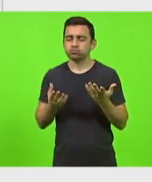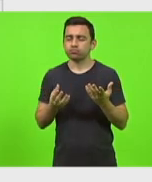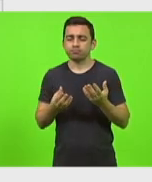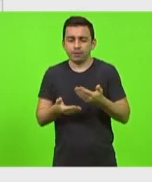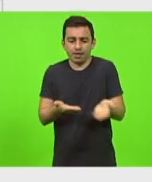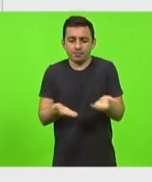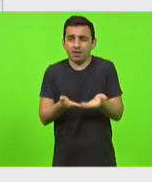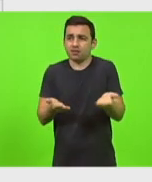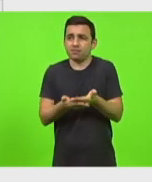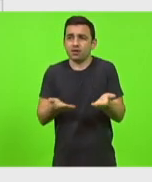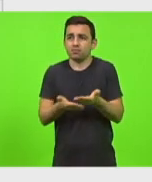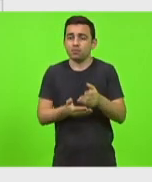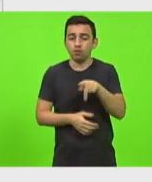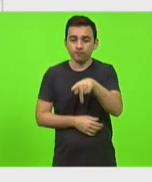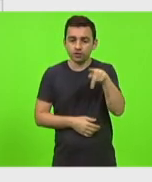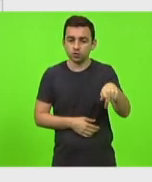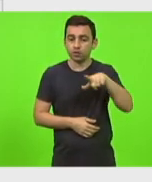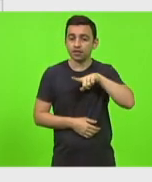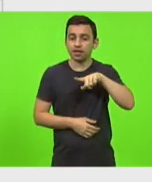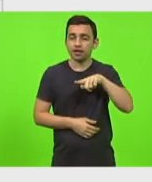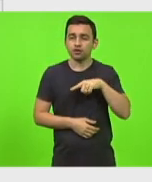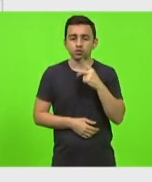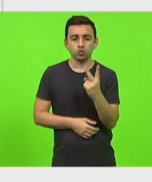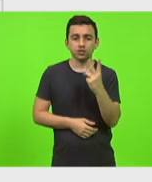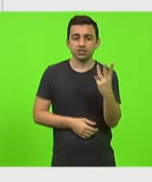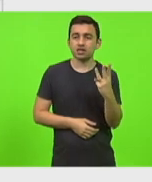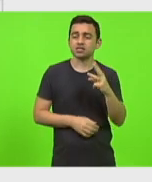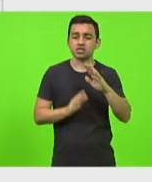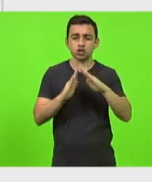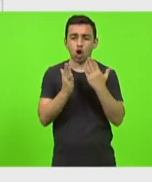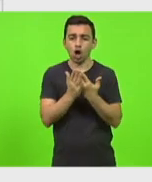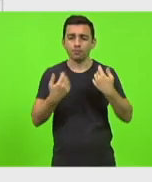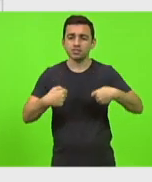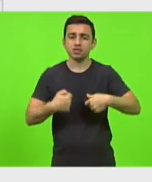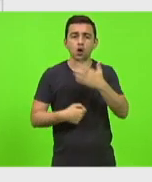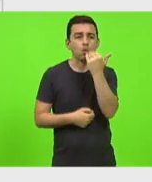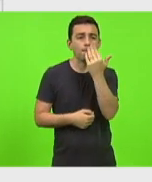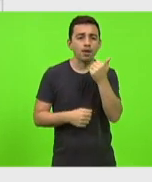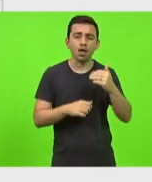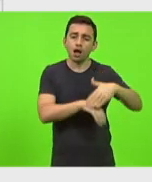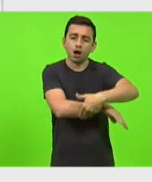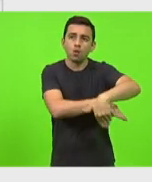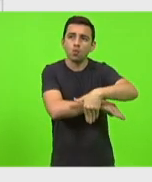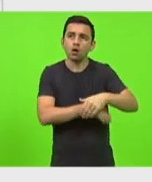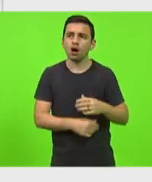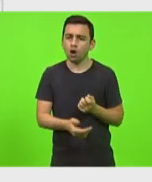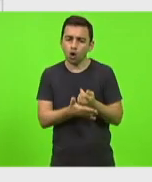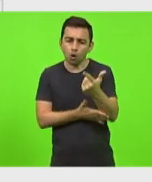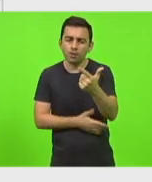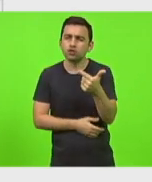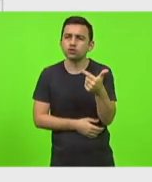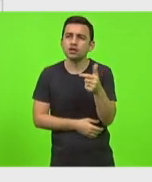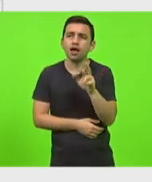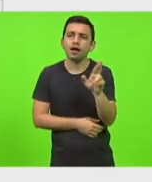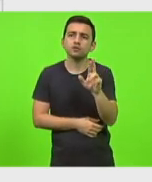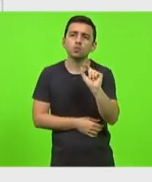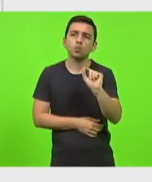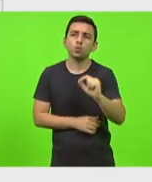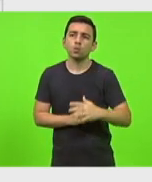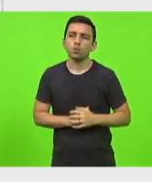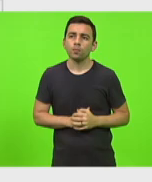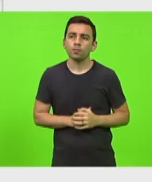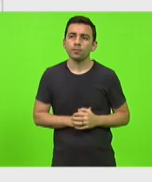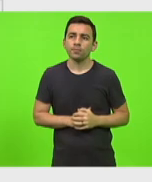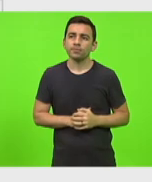professor que tem duas, três escolas que tem que comer na rua. O que, que nós compramos com R$ 12,00? Nós aqui vamos